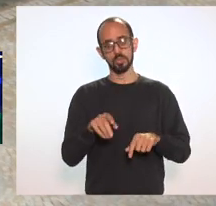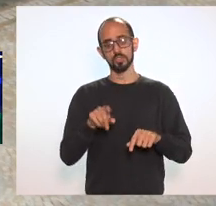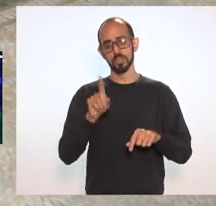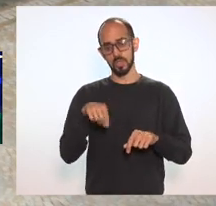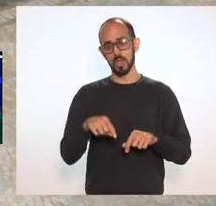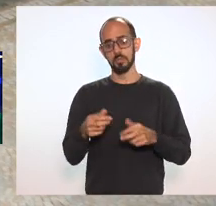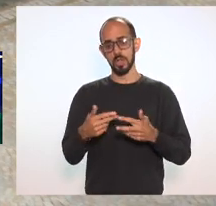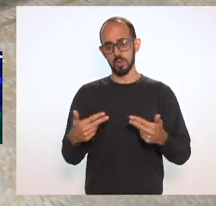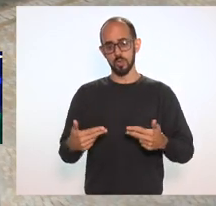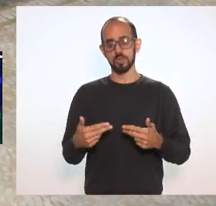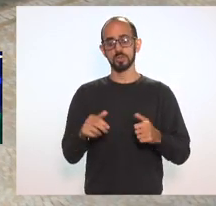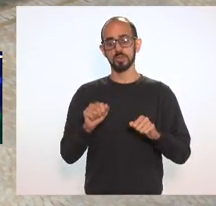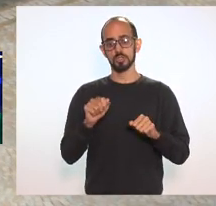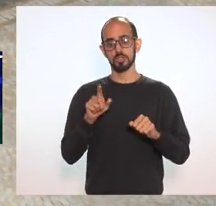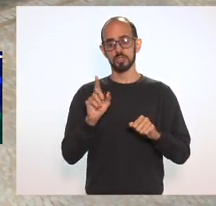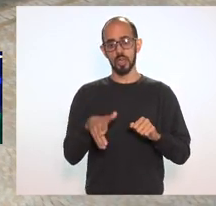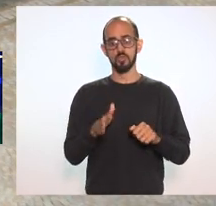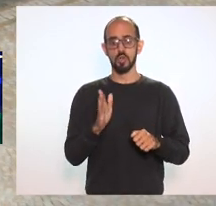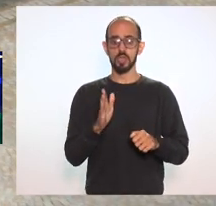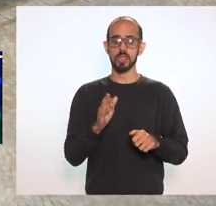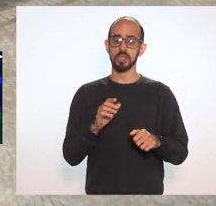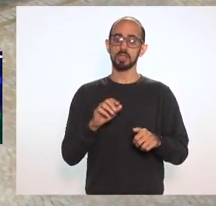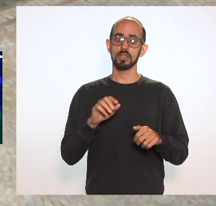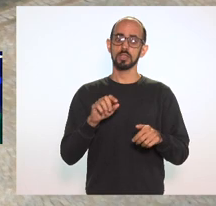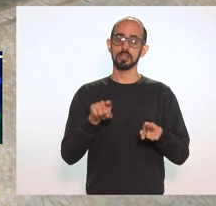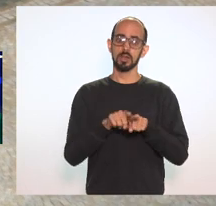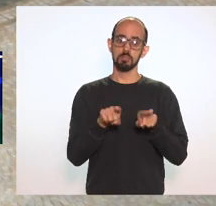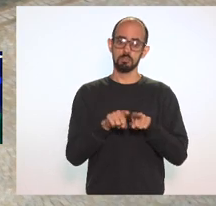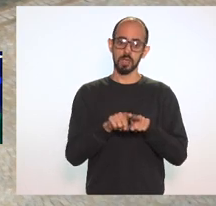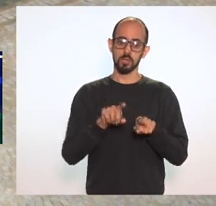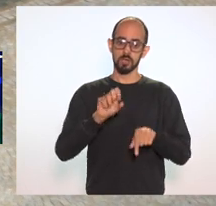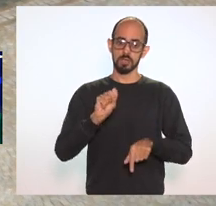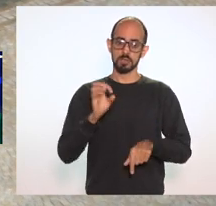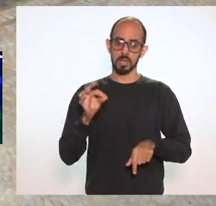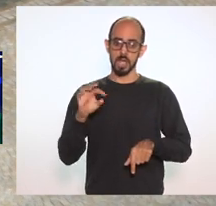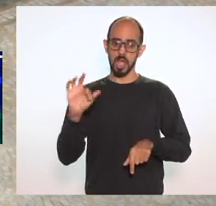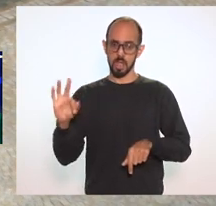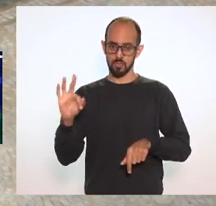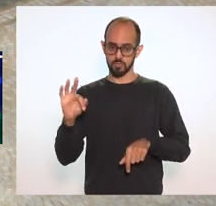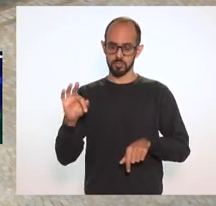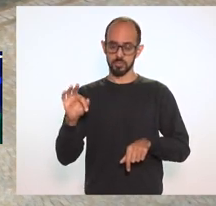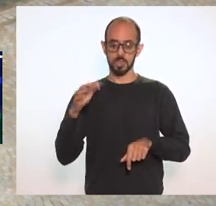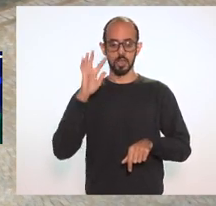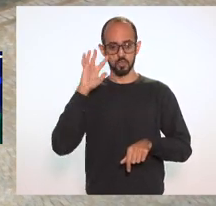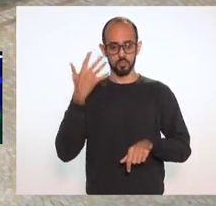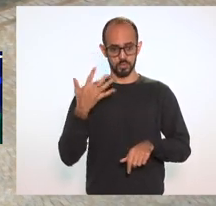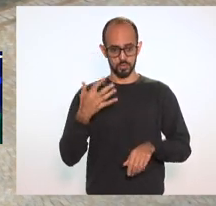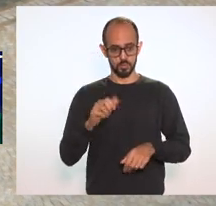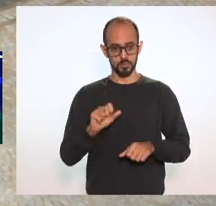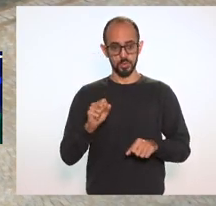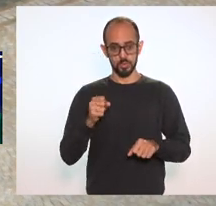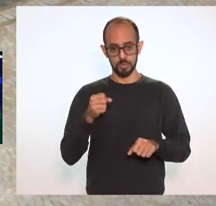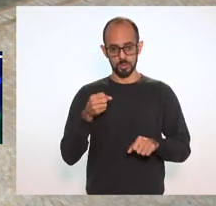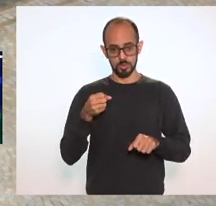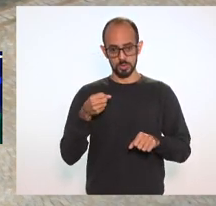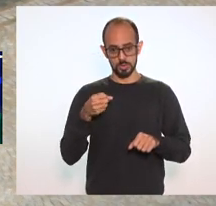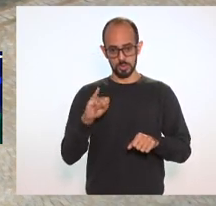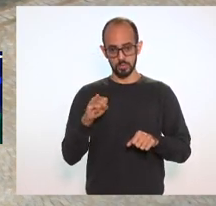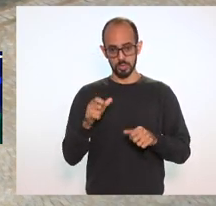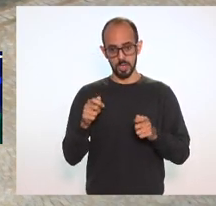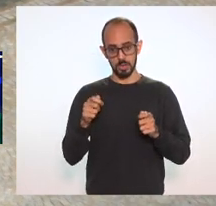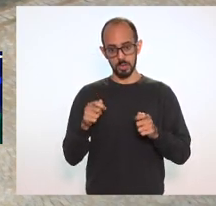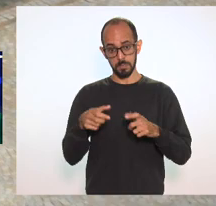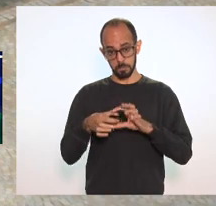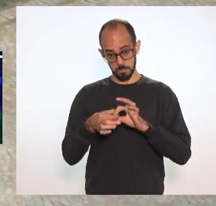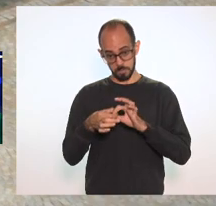uma questão que já foi determinada pela Supremo Tribunal Federal e também esse entendimento se vossa excelência nos permitirão agora um encontro com